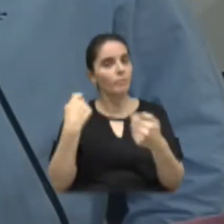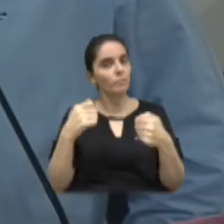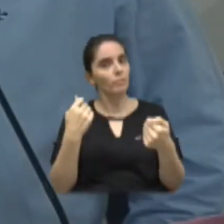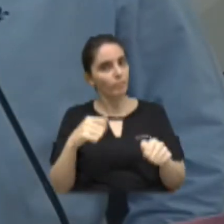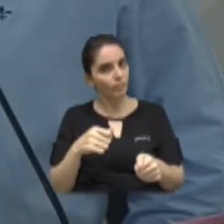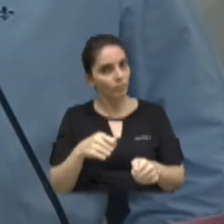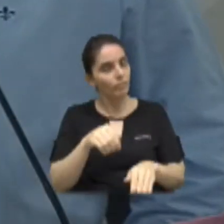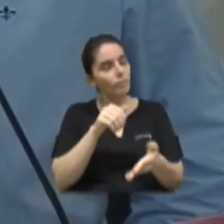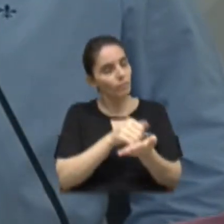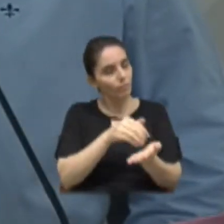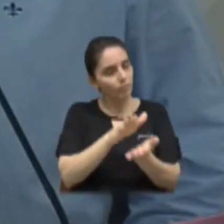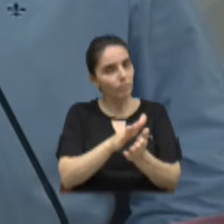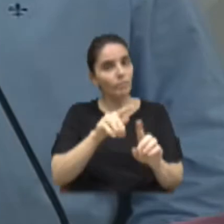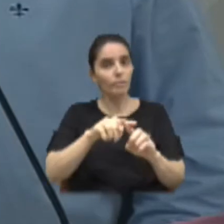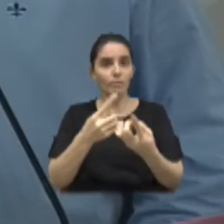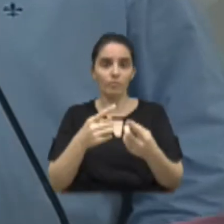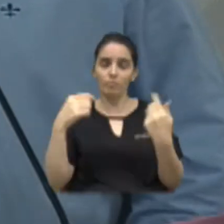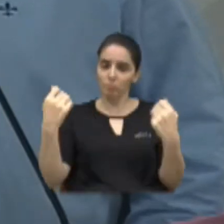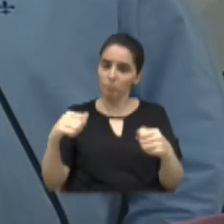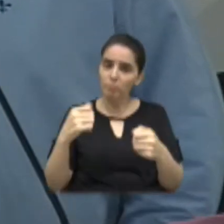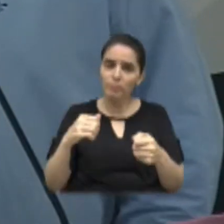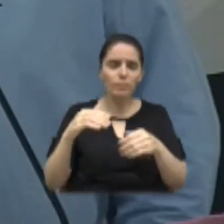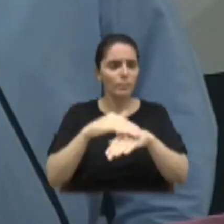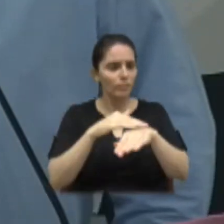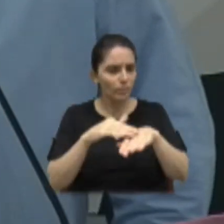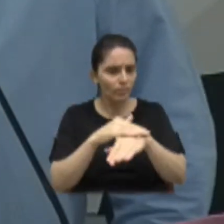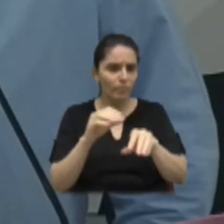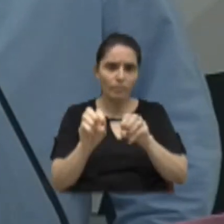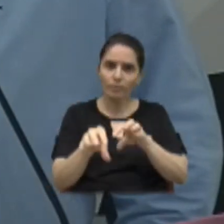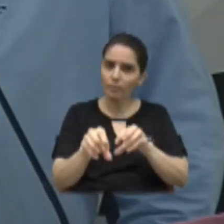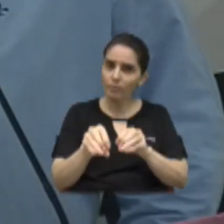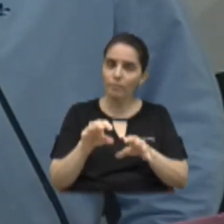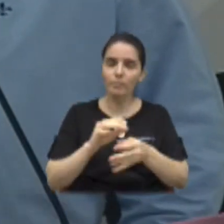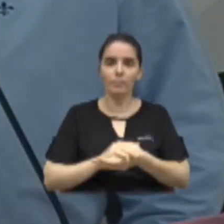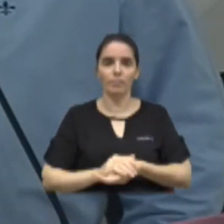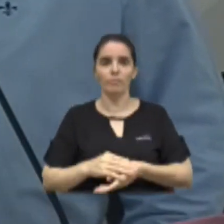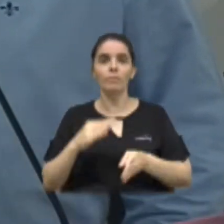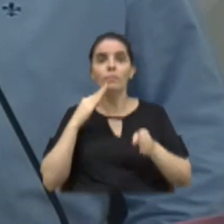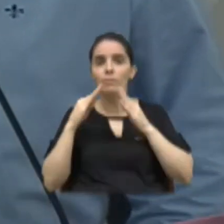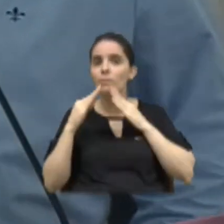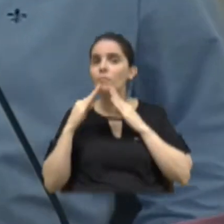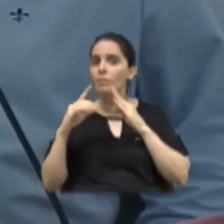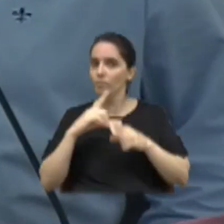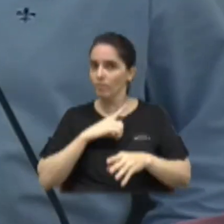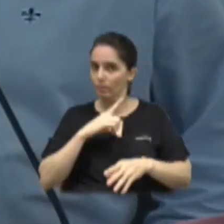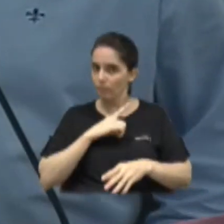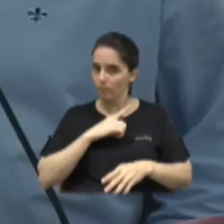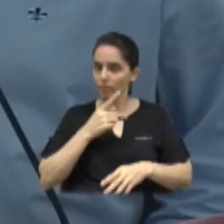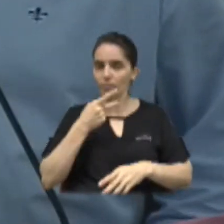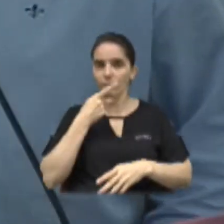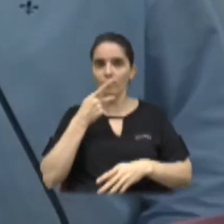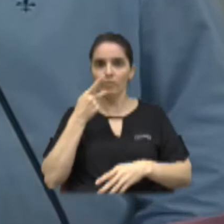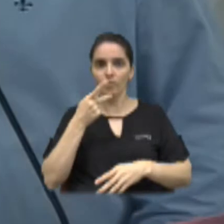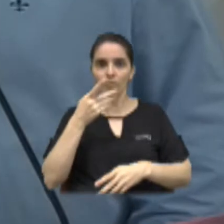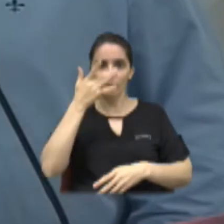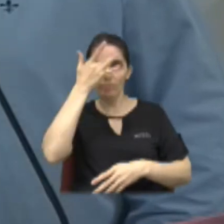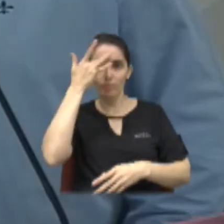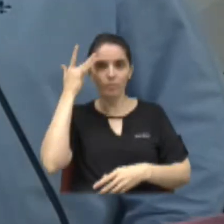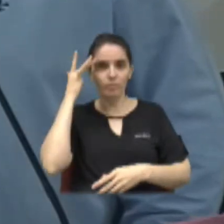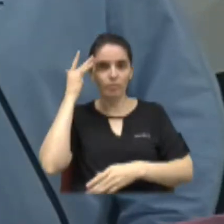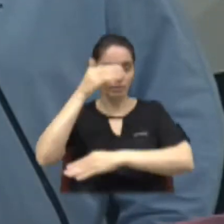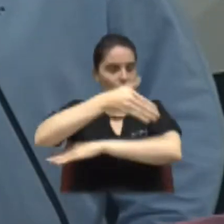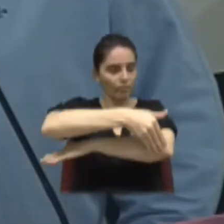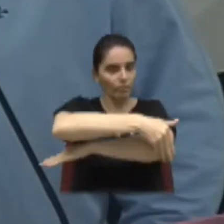conversa. Inclusive roda aí até nas redes sociais, Facebook, que tem um agente de trânsito que fica na